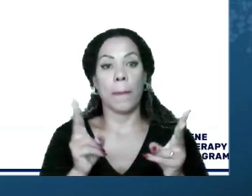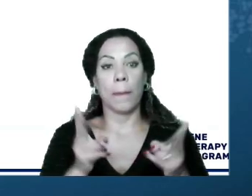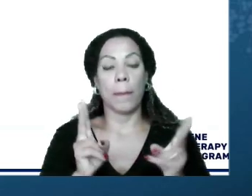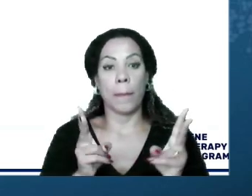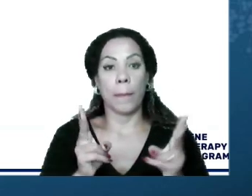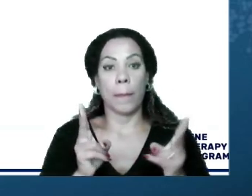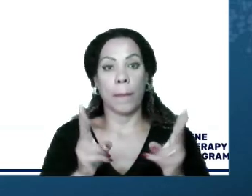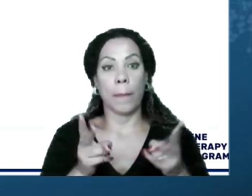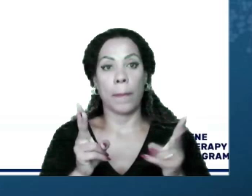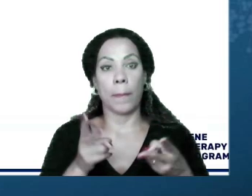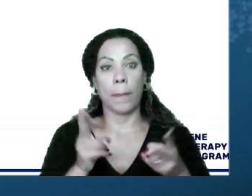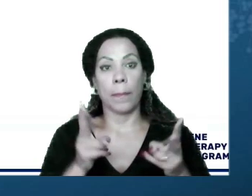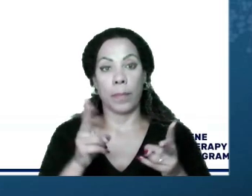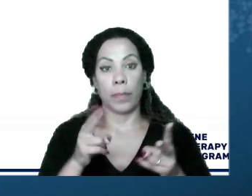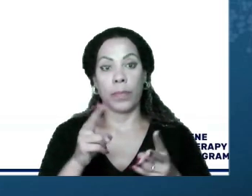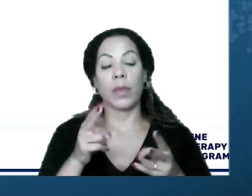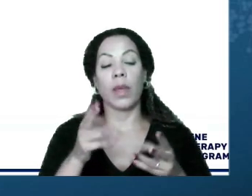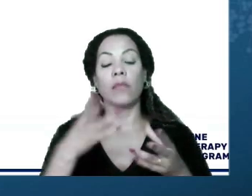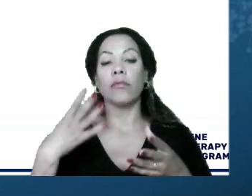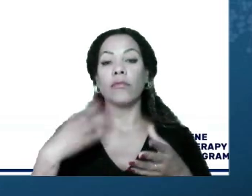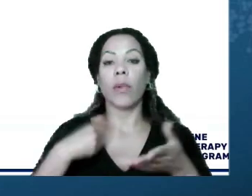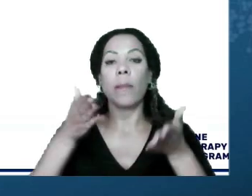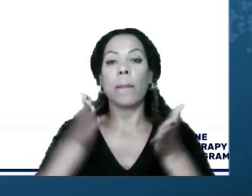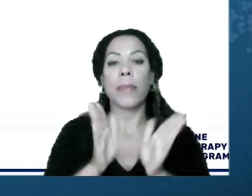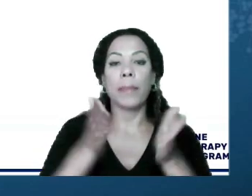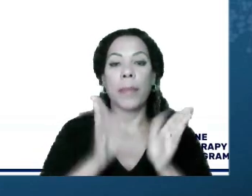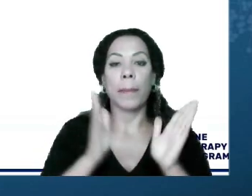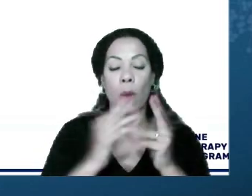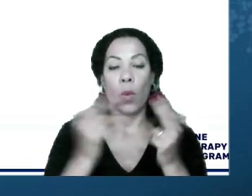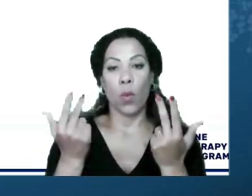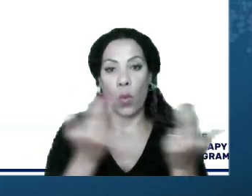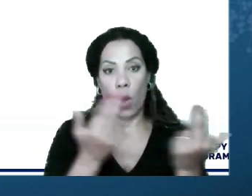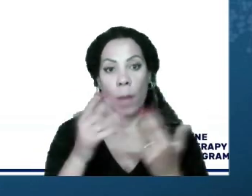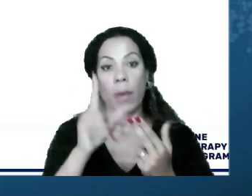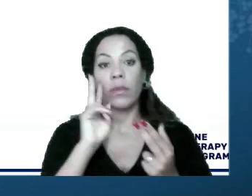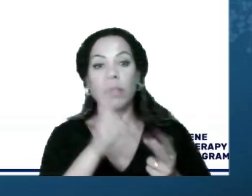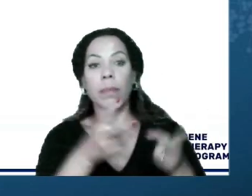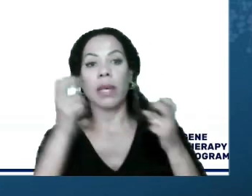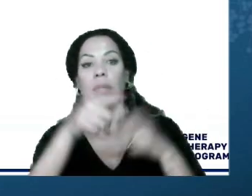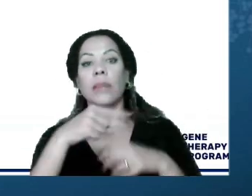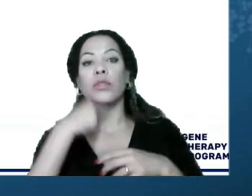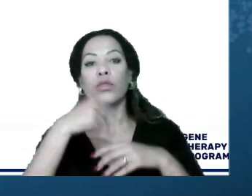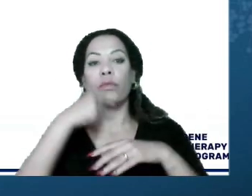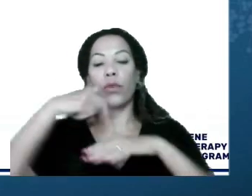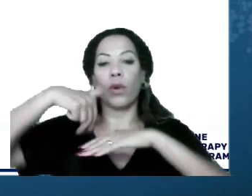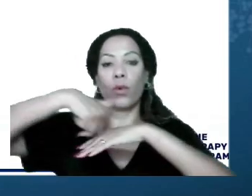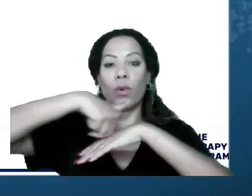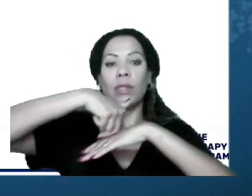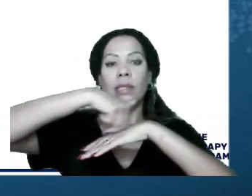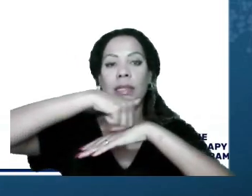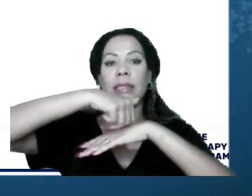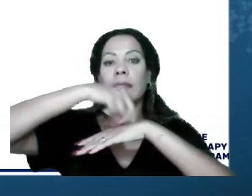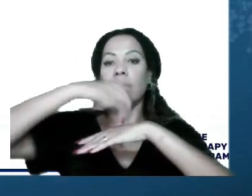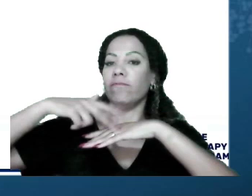da mesma ninhada, e você vê que ele já apresenta sintomas, tentando se mudar,